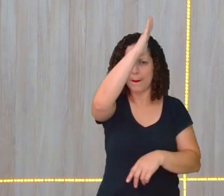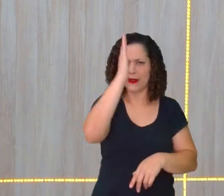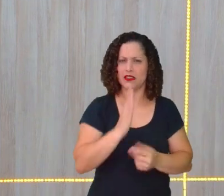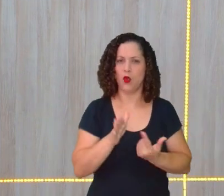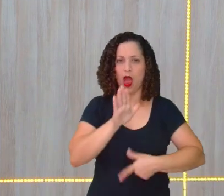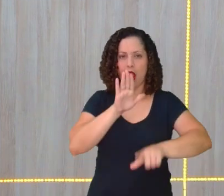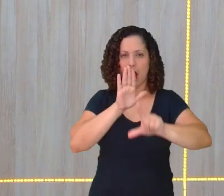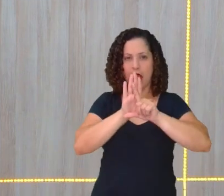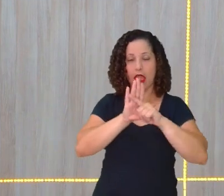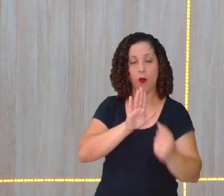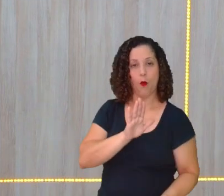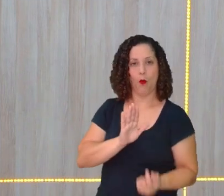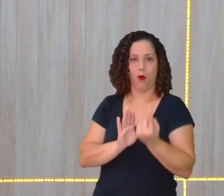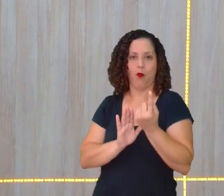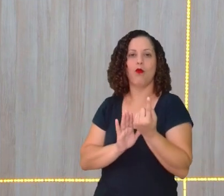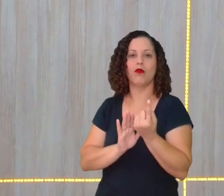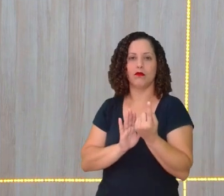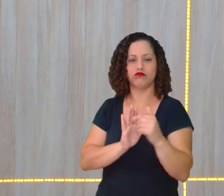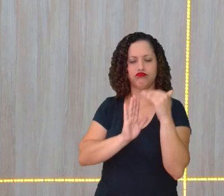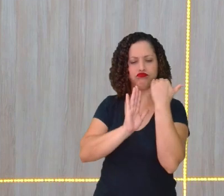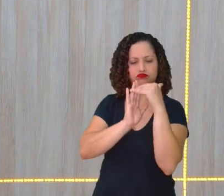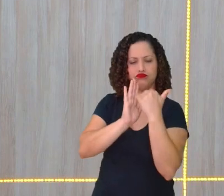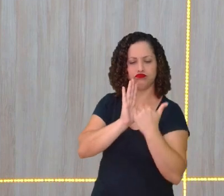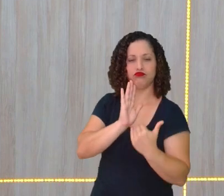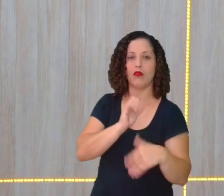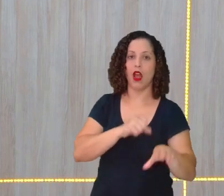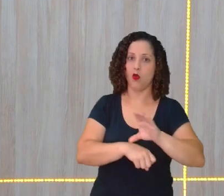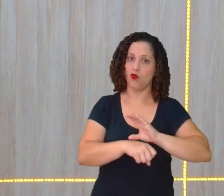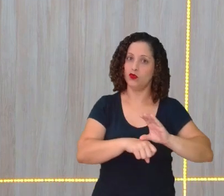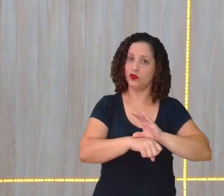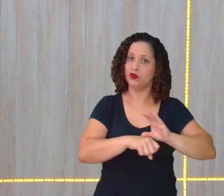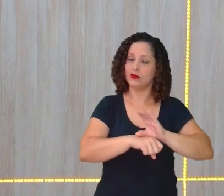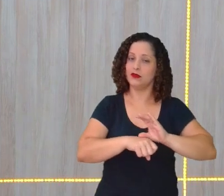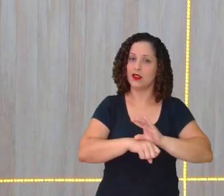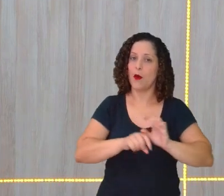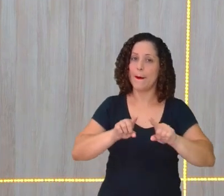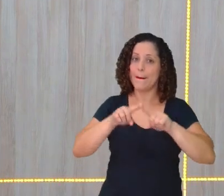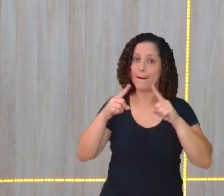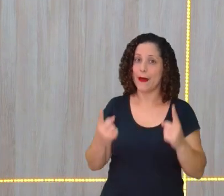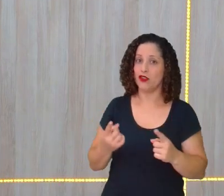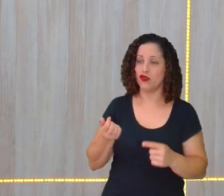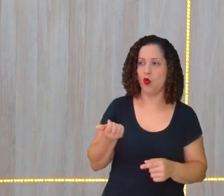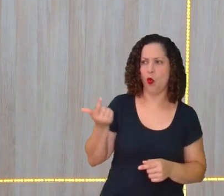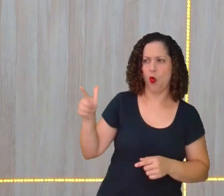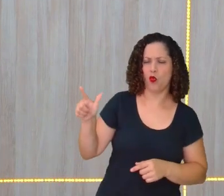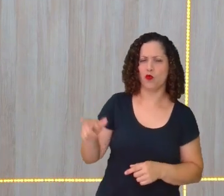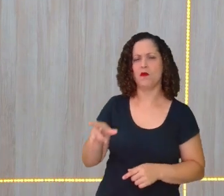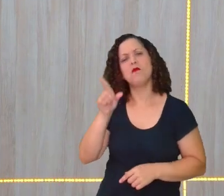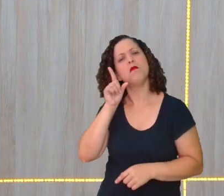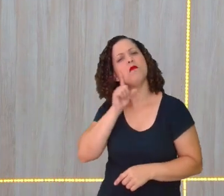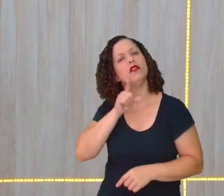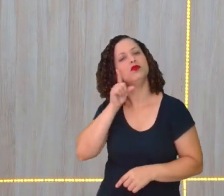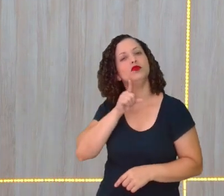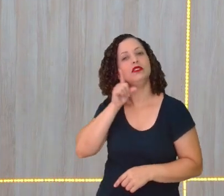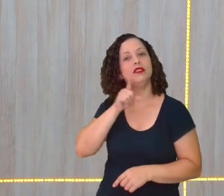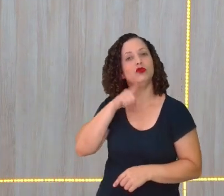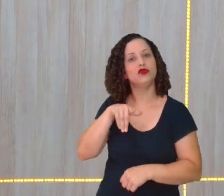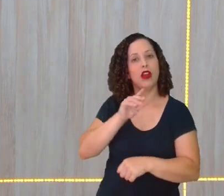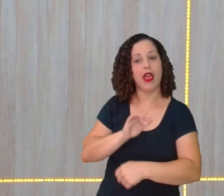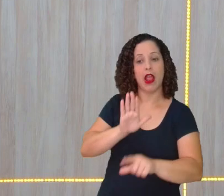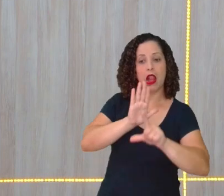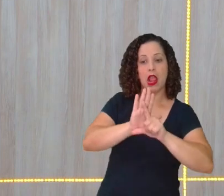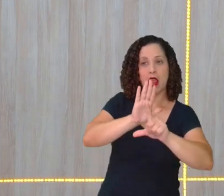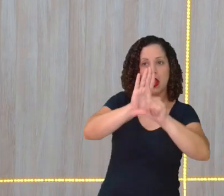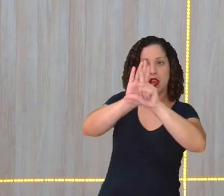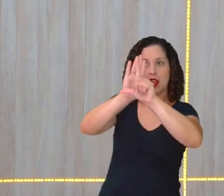a maioria dos estados tem uma certa independência em termos de legislação. Por isso